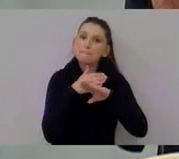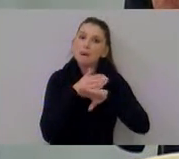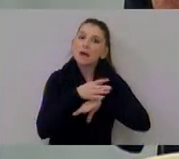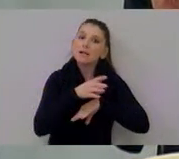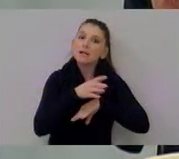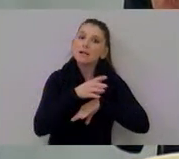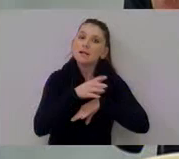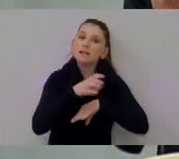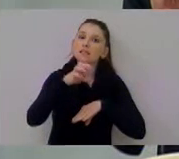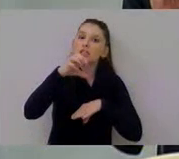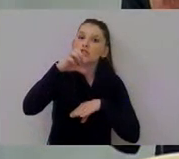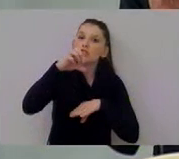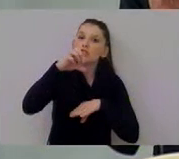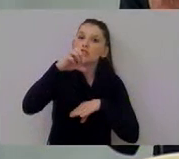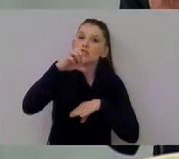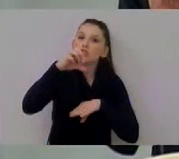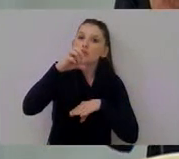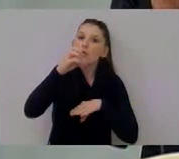admitir que no ano de